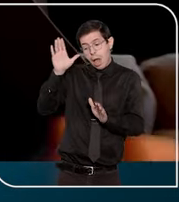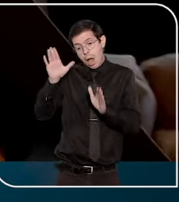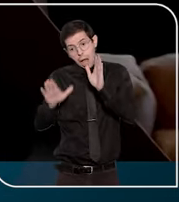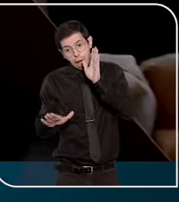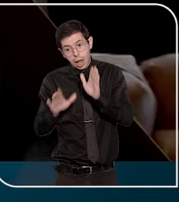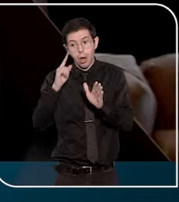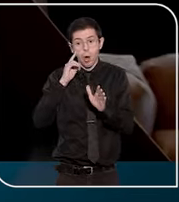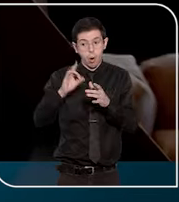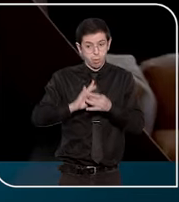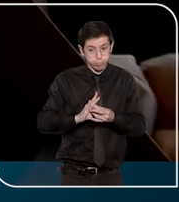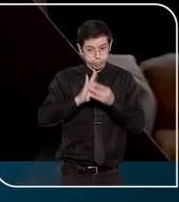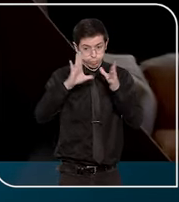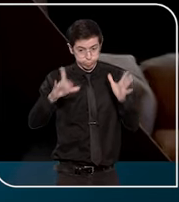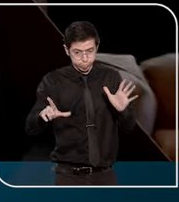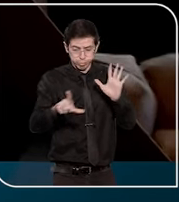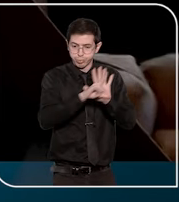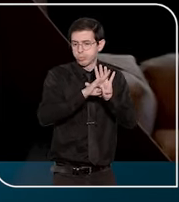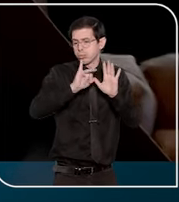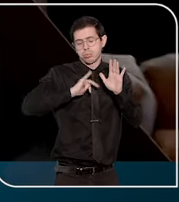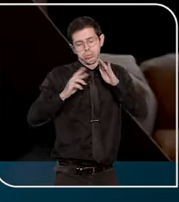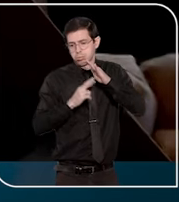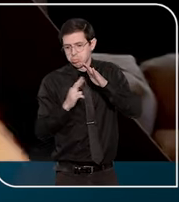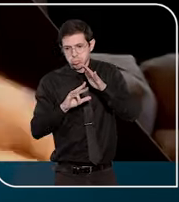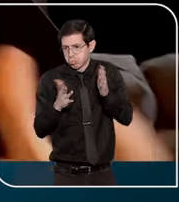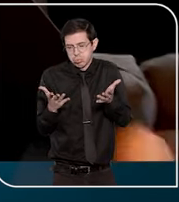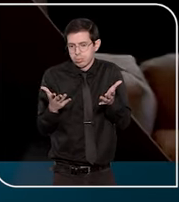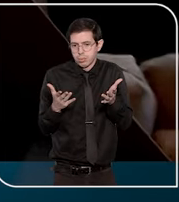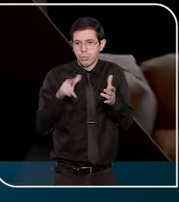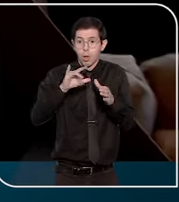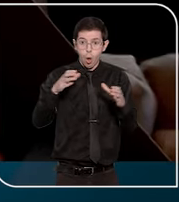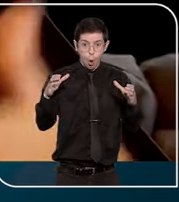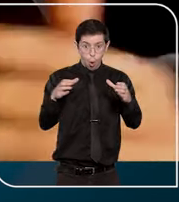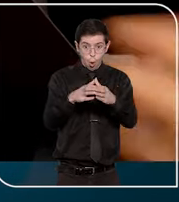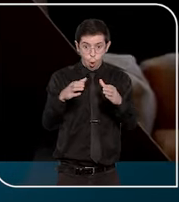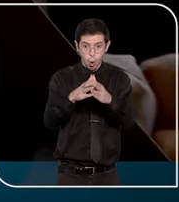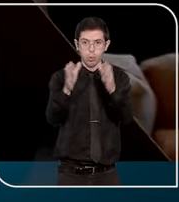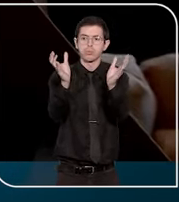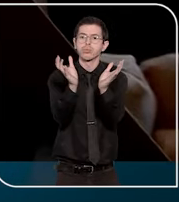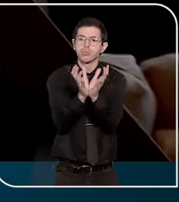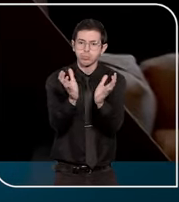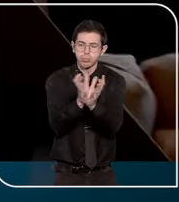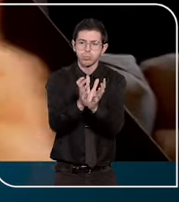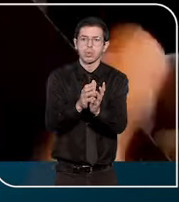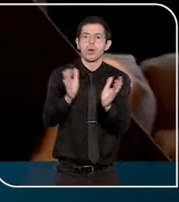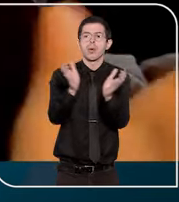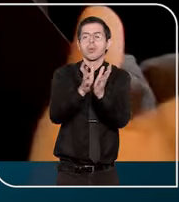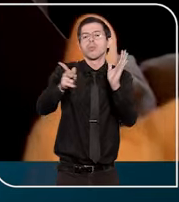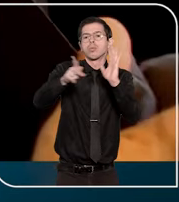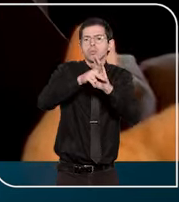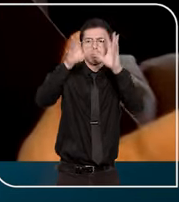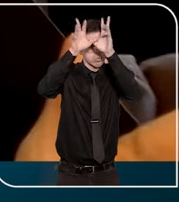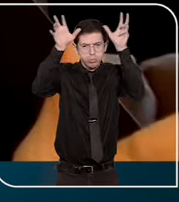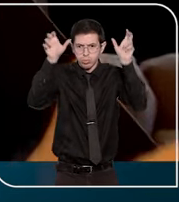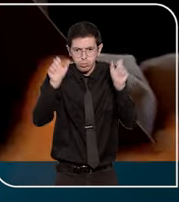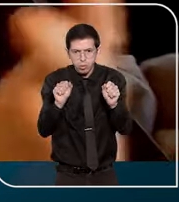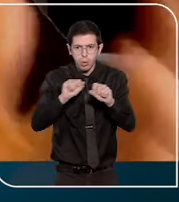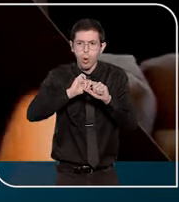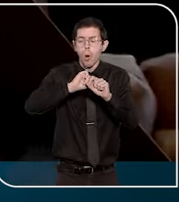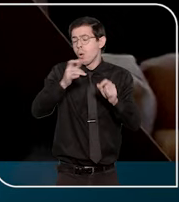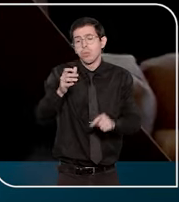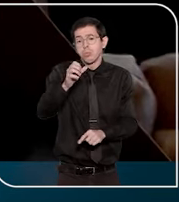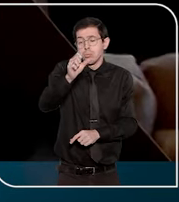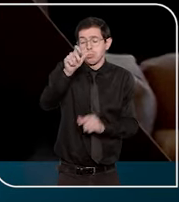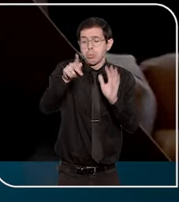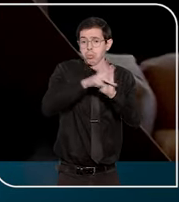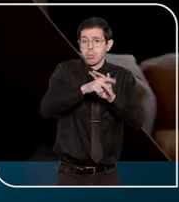autorização legal ou regimental, não importa, um órgão colegiado, uma turma de um tribunal, ou no caso do próprio Supremo Tribunal Federal,